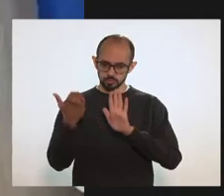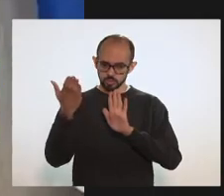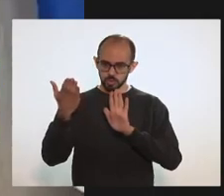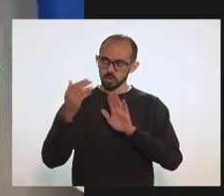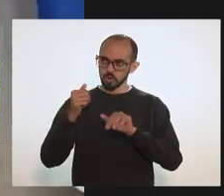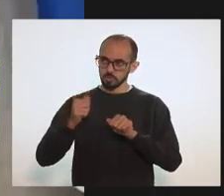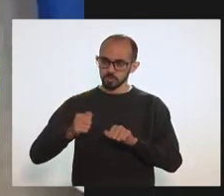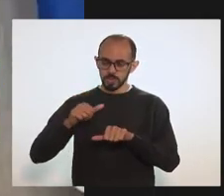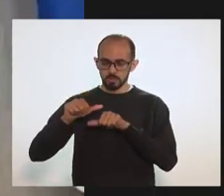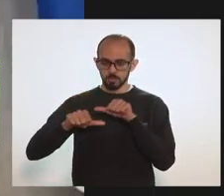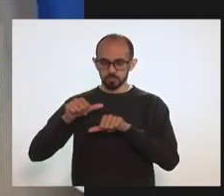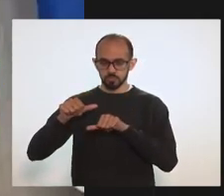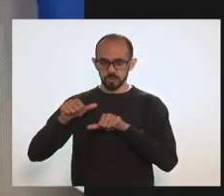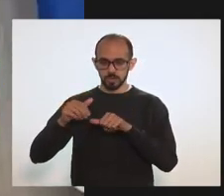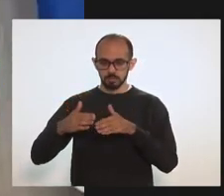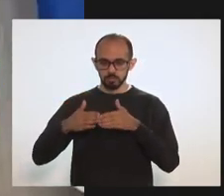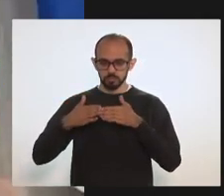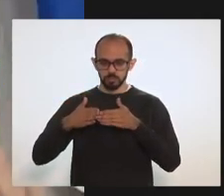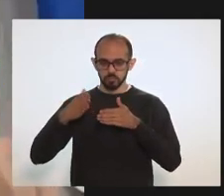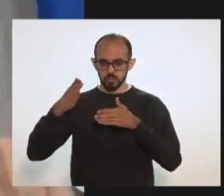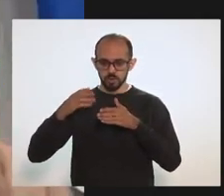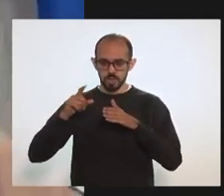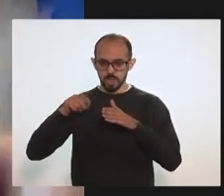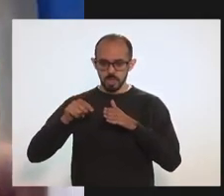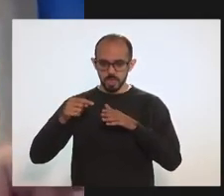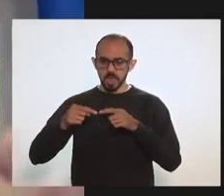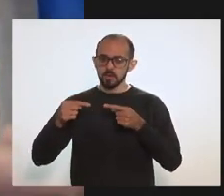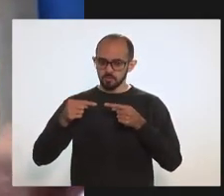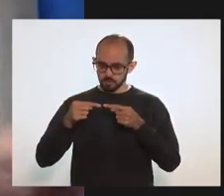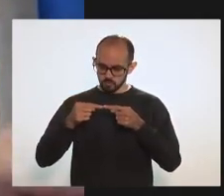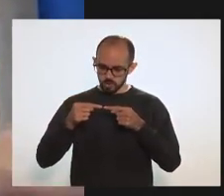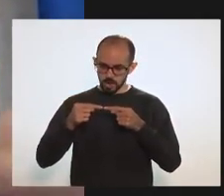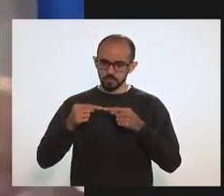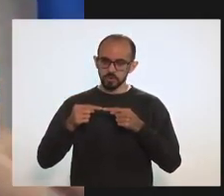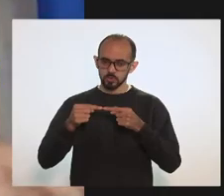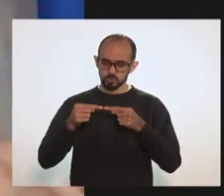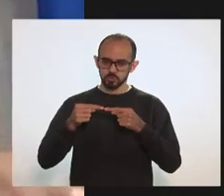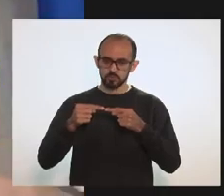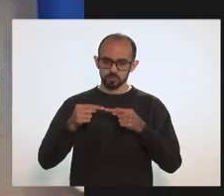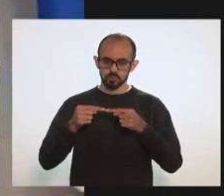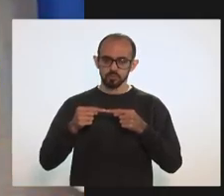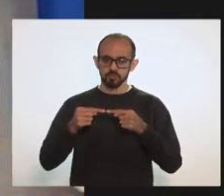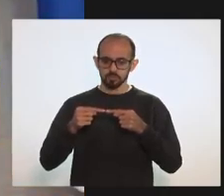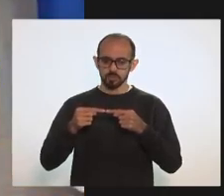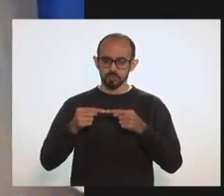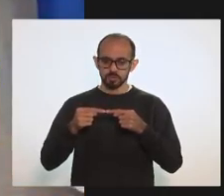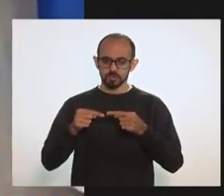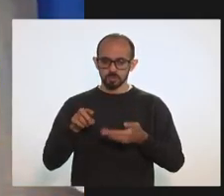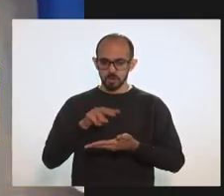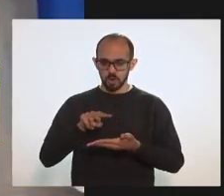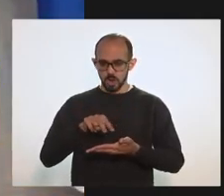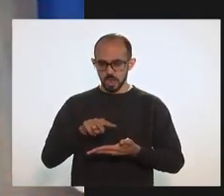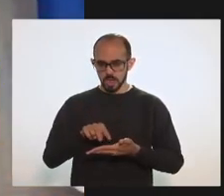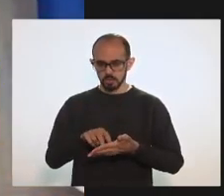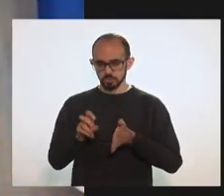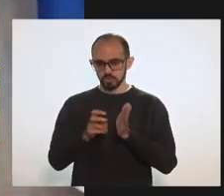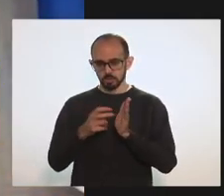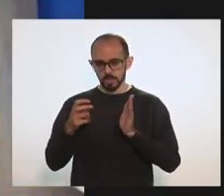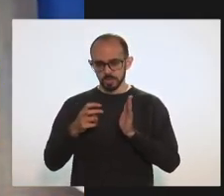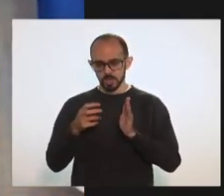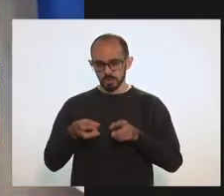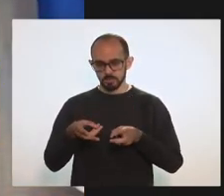assessoria da CCJ uma alteração do parecer favorável às emendas apresentadas, a todas